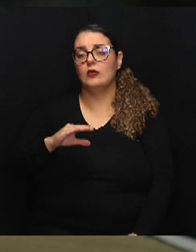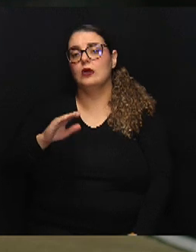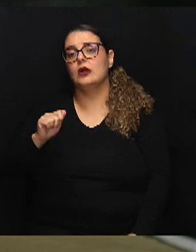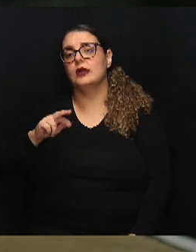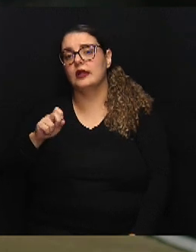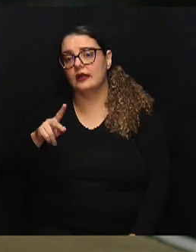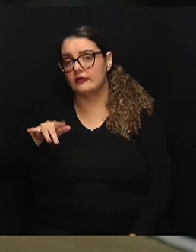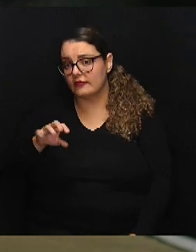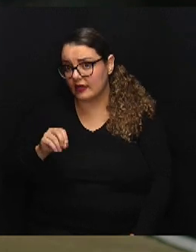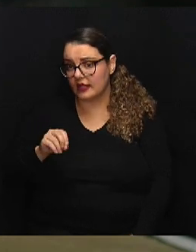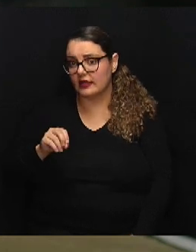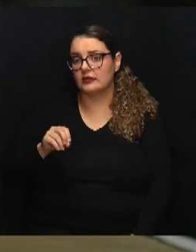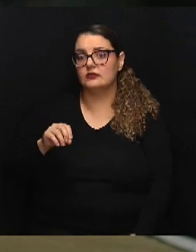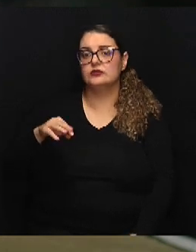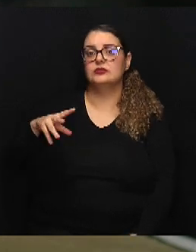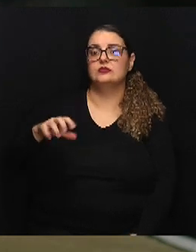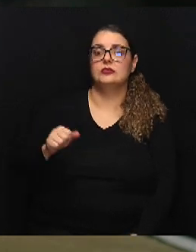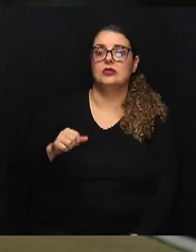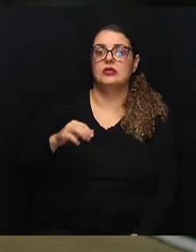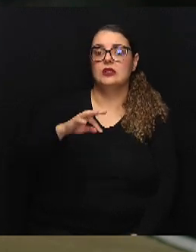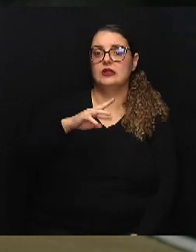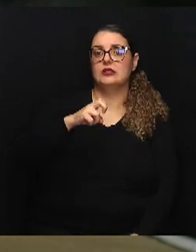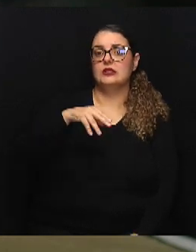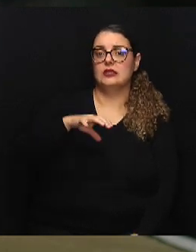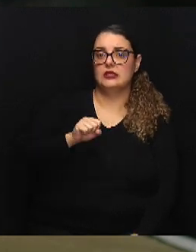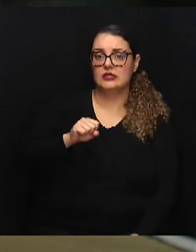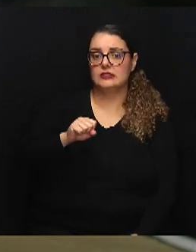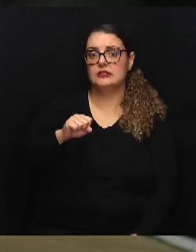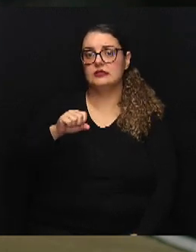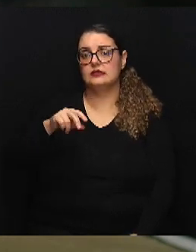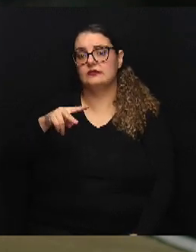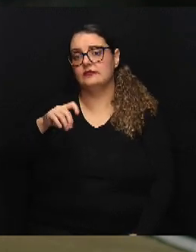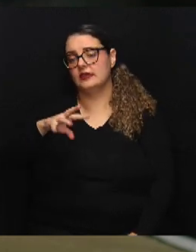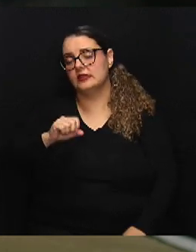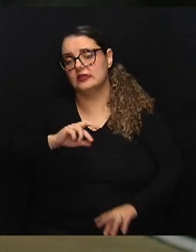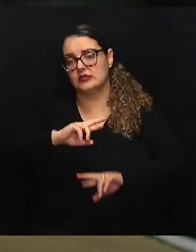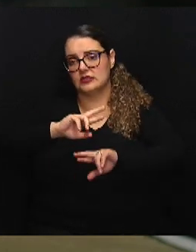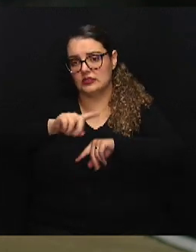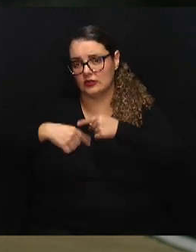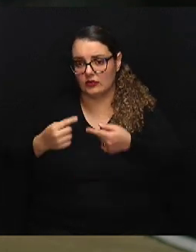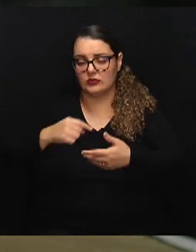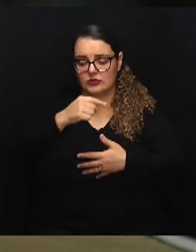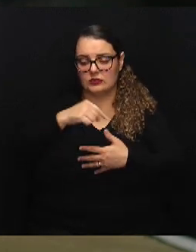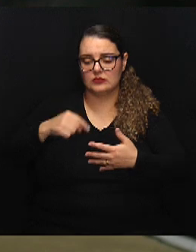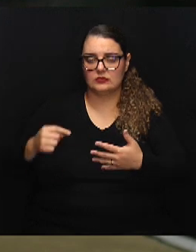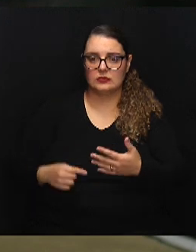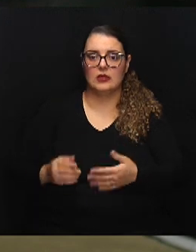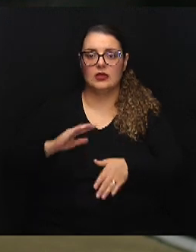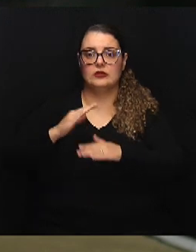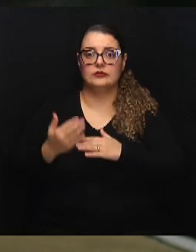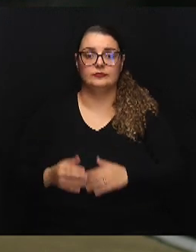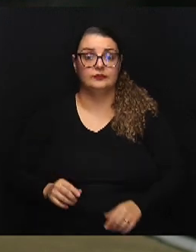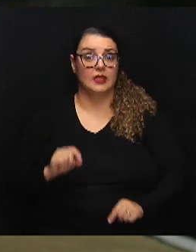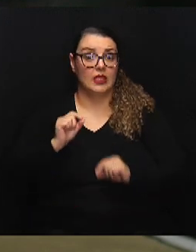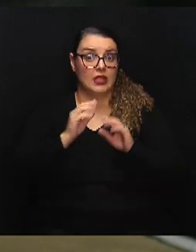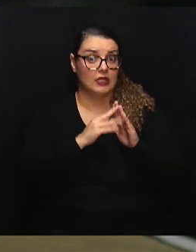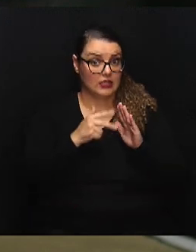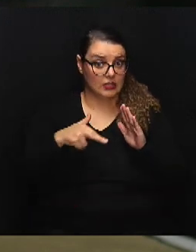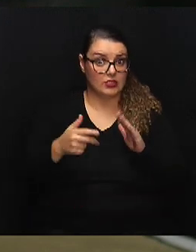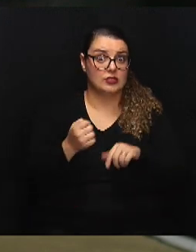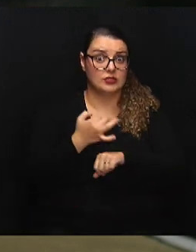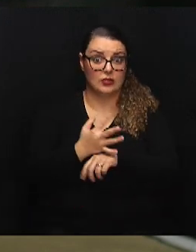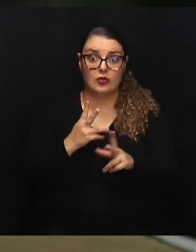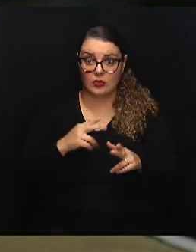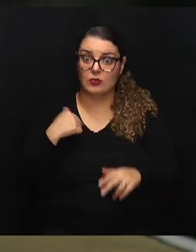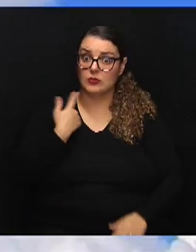de Moura, Três Vendas e Vila Lourdes. Vamos lá, previsão do tempo para hoje. Já percebeu, quem saiu de casa bem cedinho como a